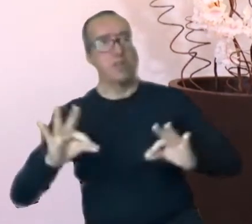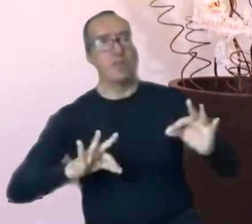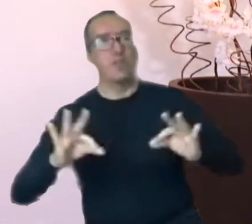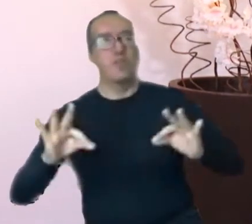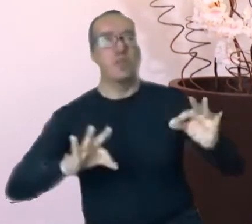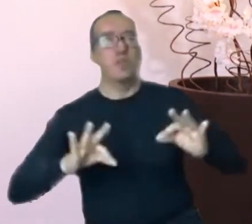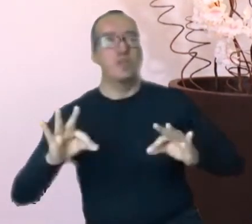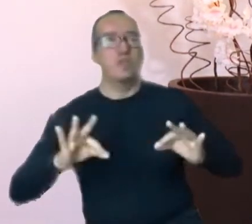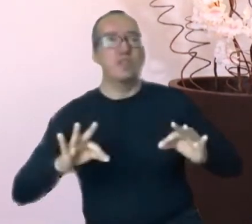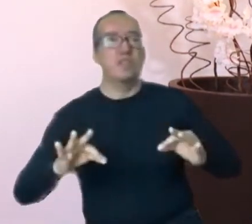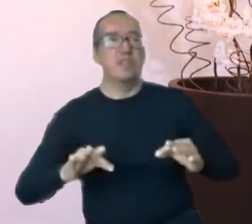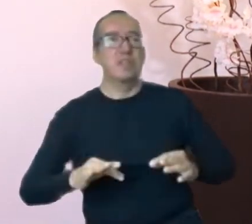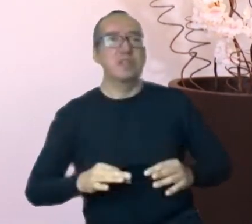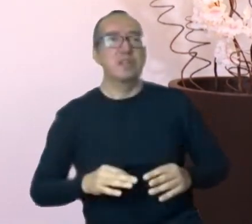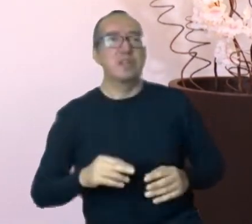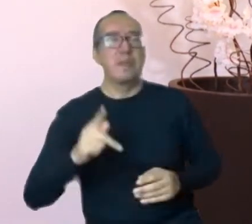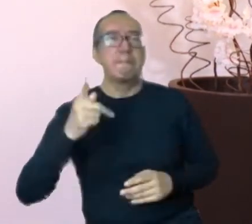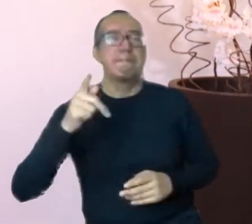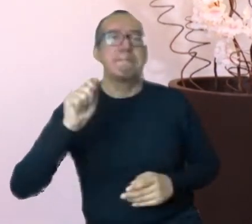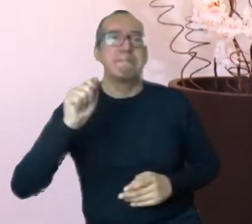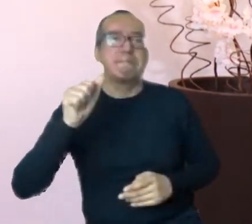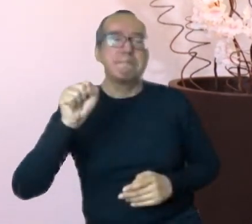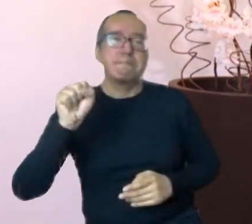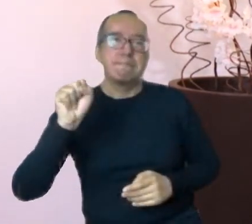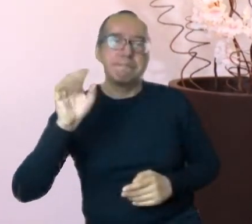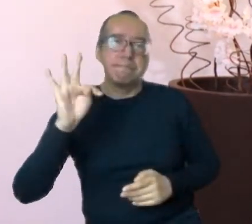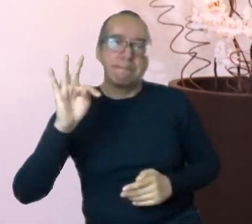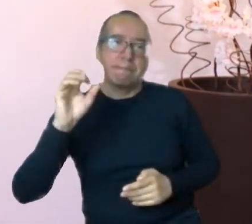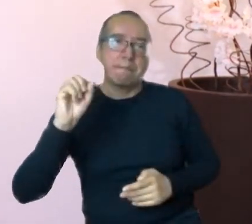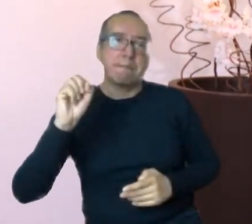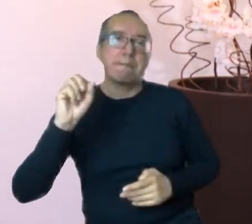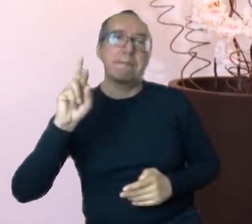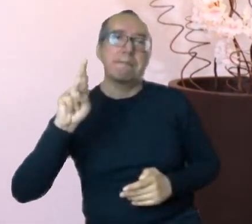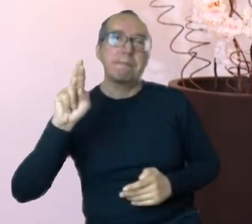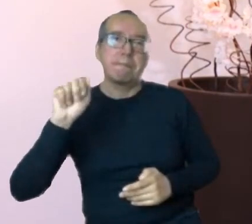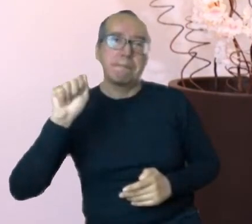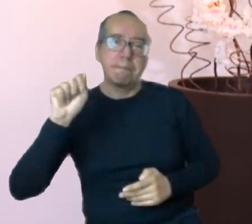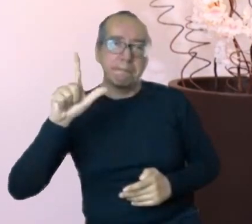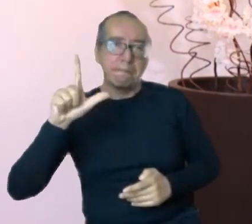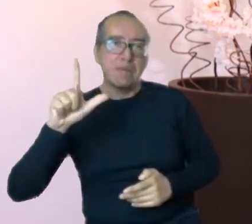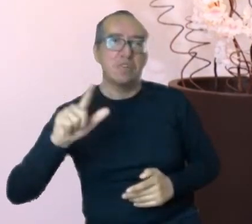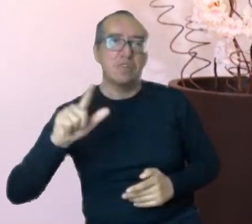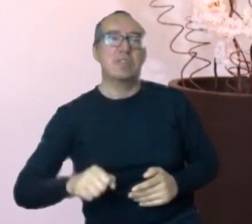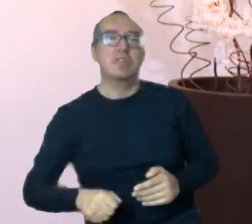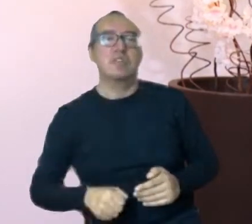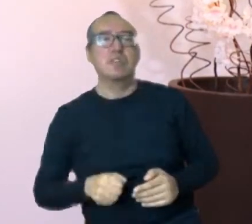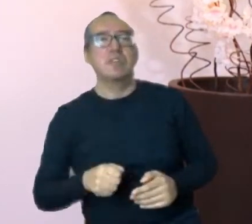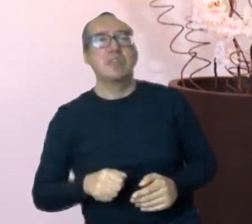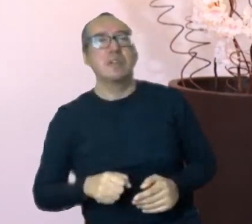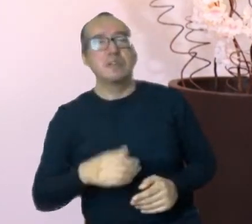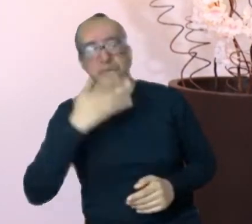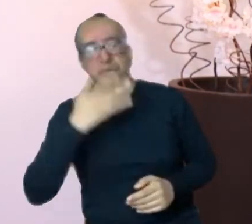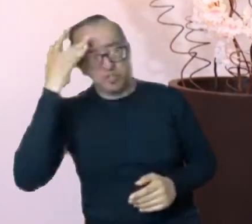Idosa. Hoje, a Pastoral da Pessoa Idosa cuida de mais de